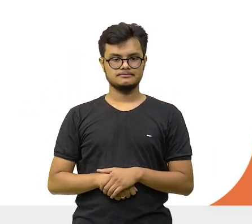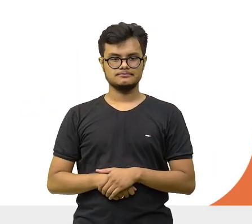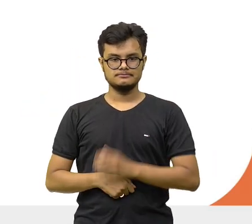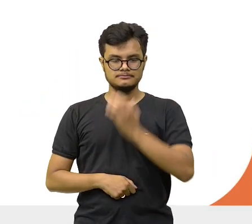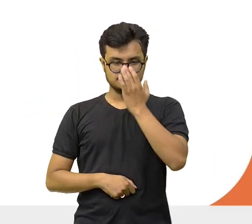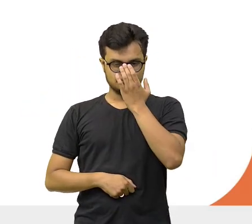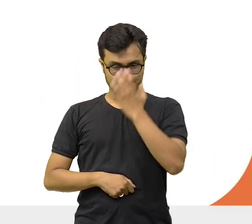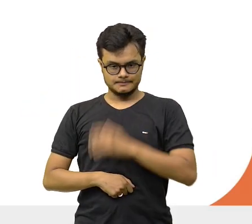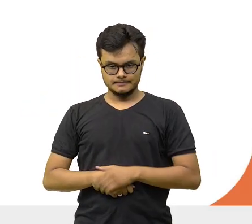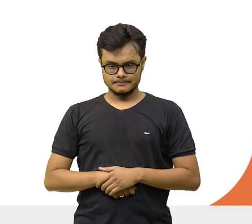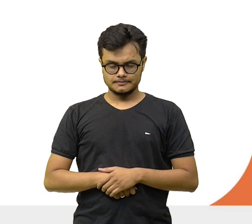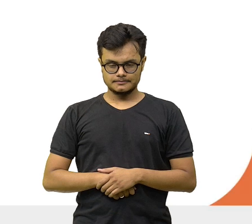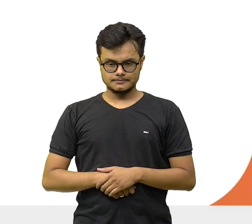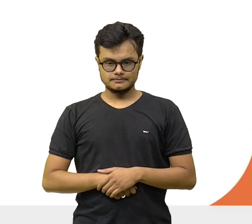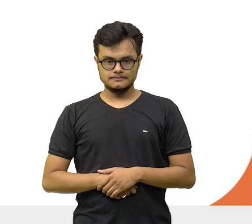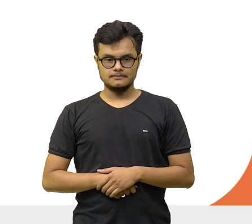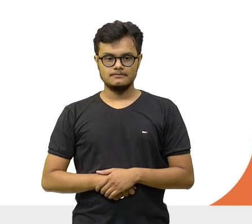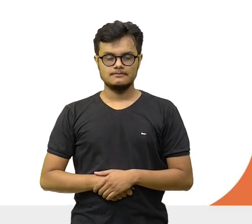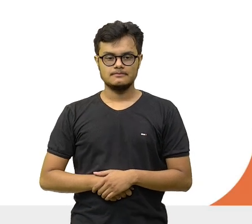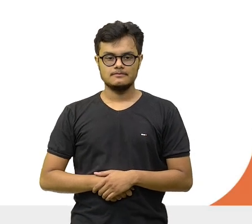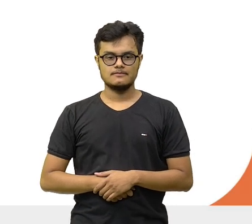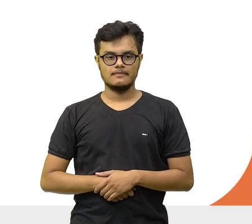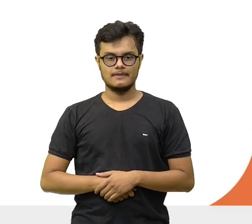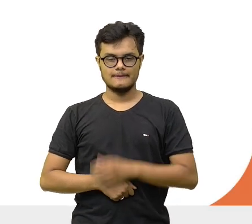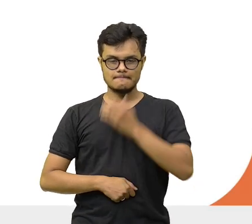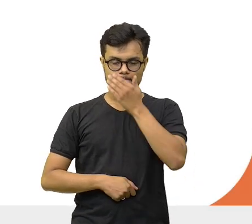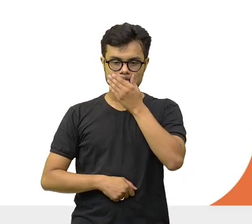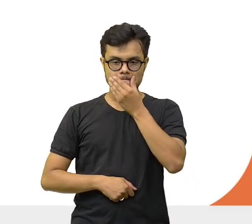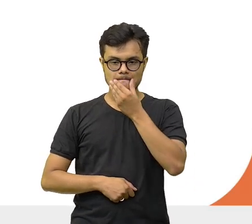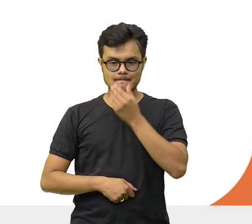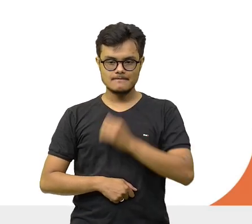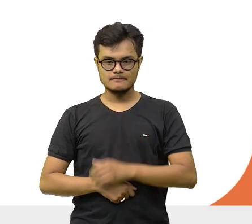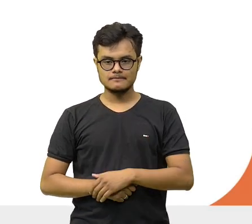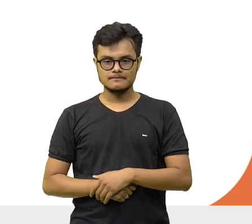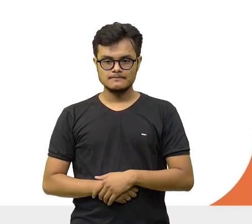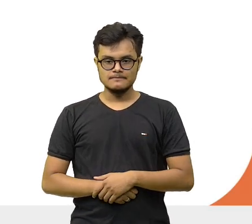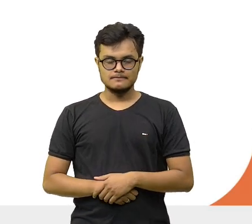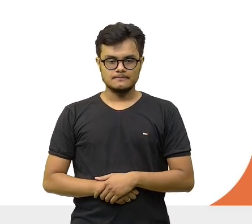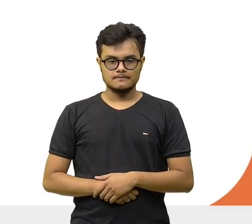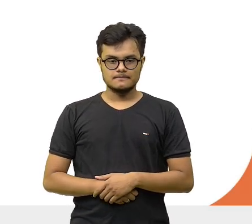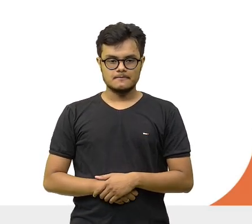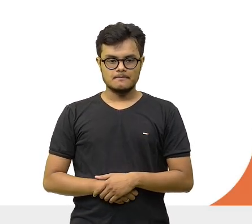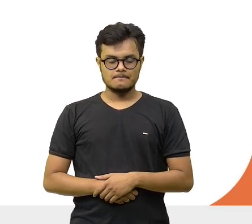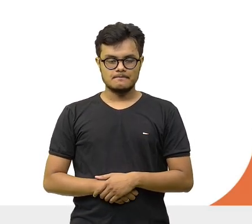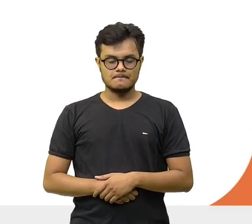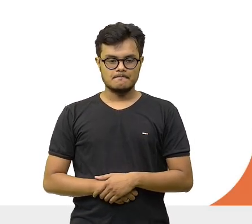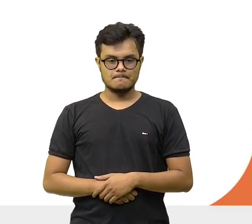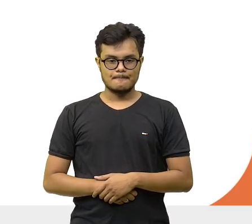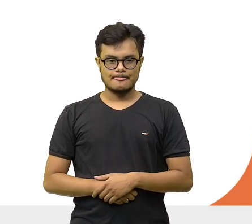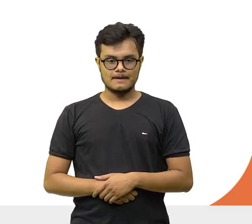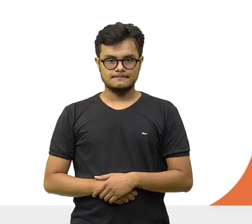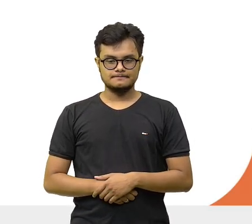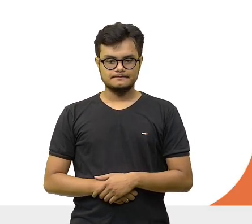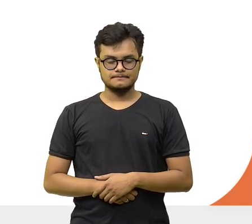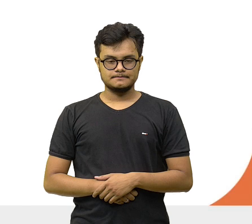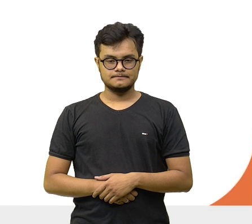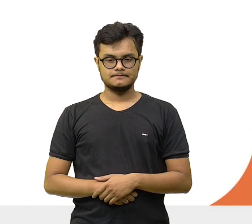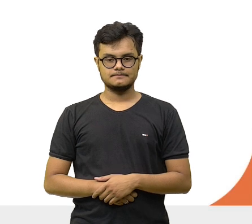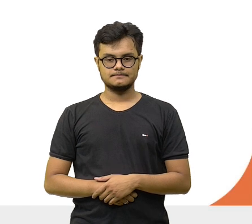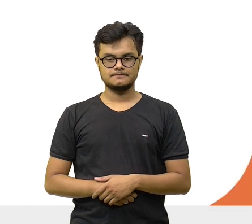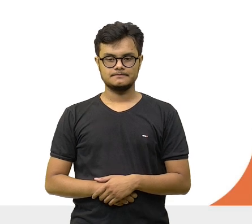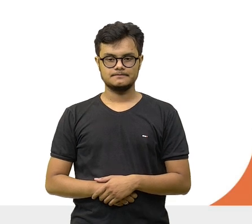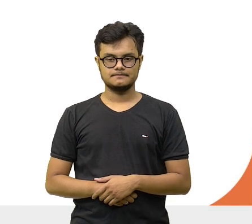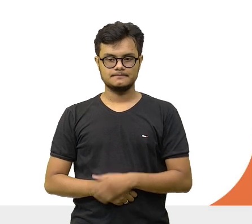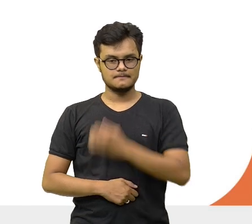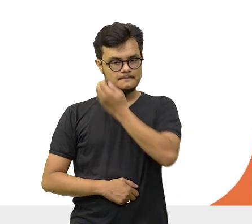triboelétrica identifica aí as cargas elétricas, quem vai ficar positivo e negativo pelo atrito.